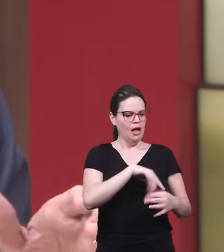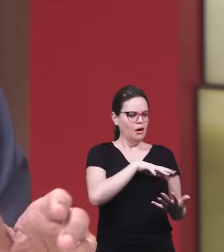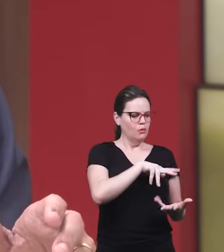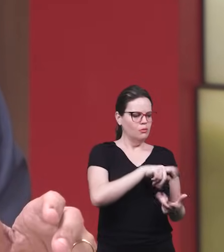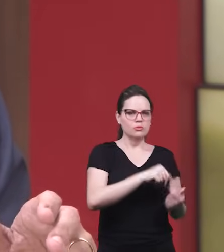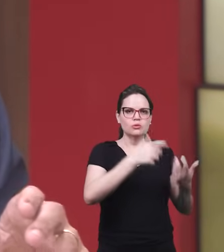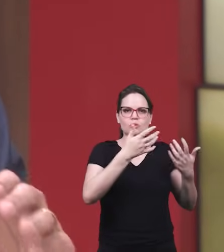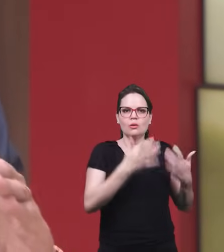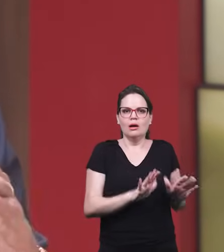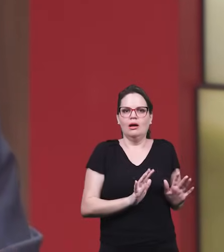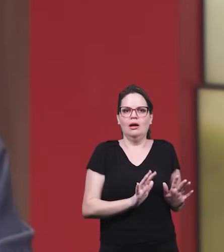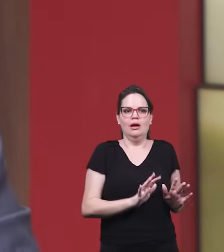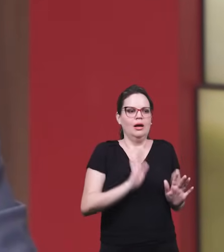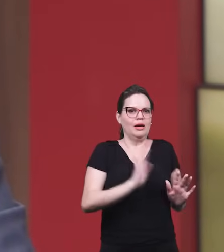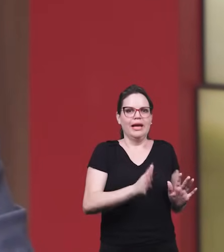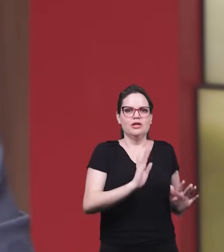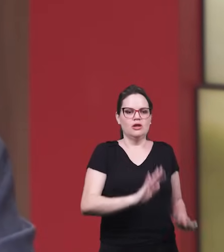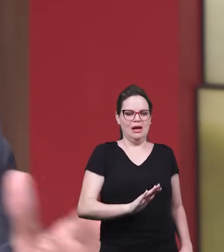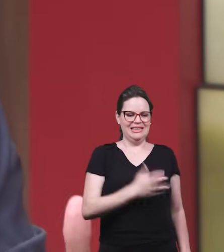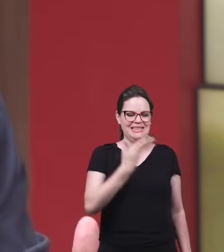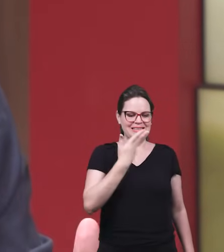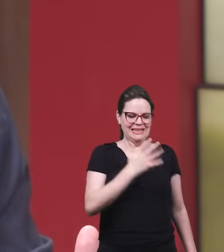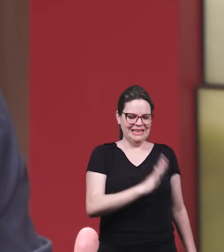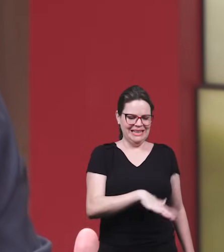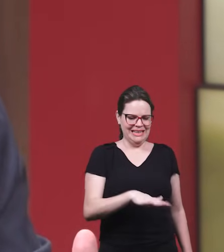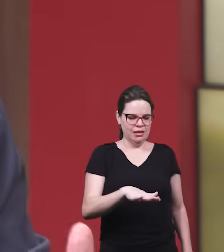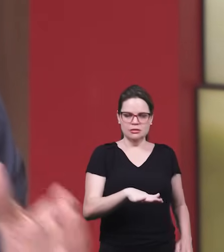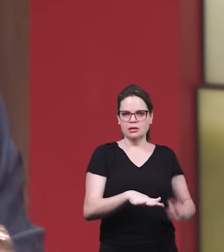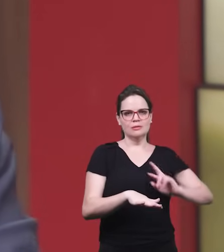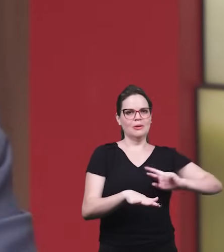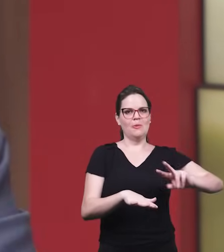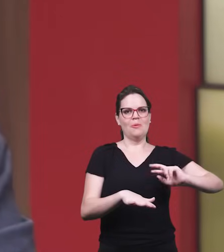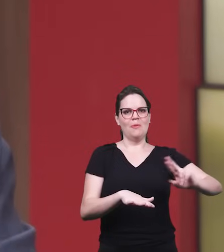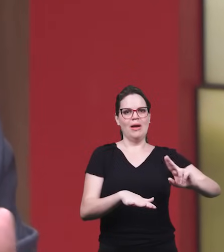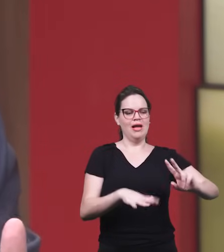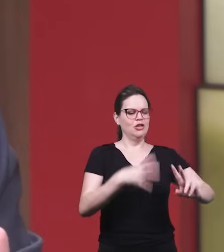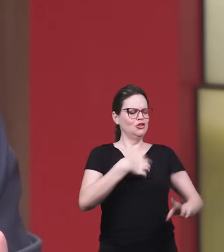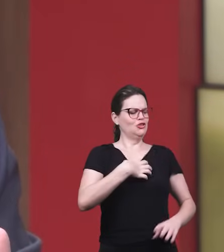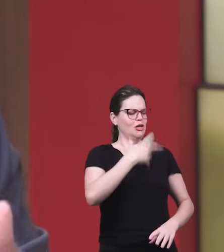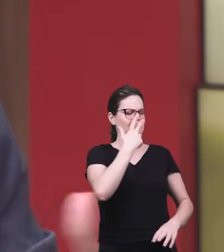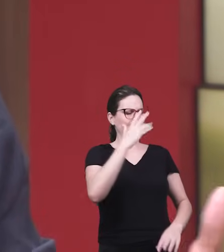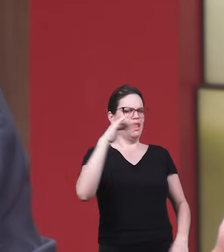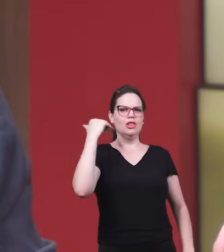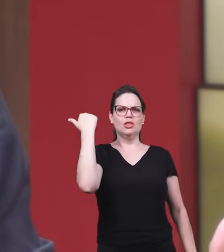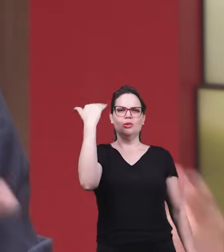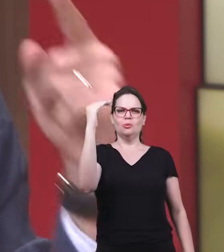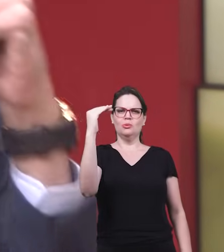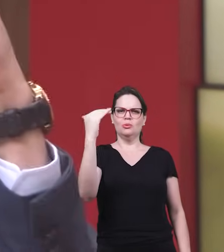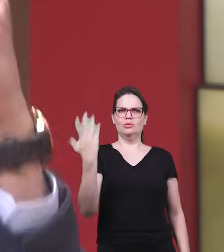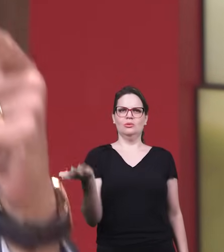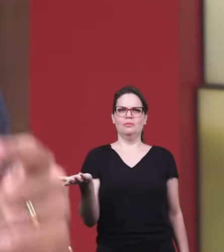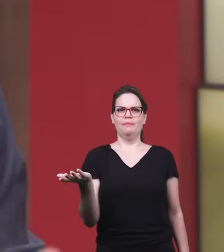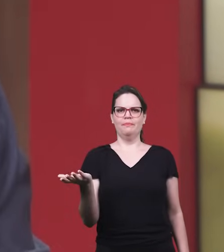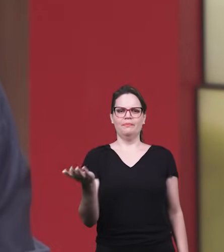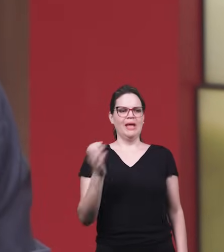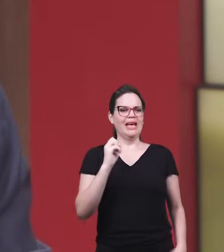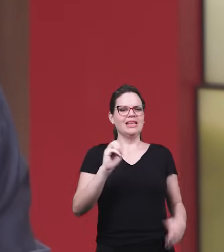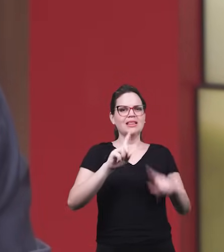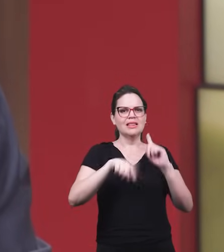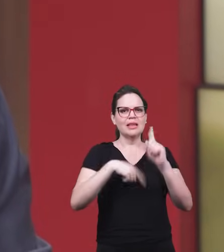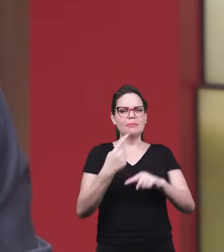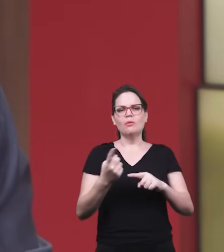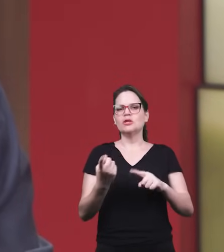fases. Então, hoje, os adolescentes, os jovens, eles são adolescentes, os adolescentes são crianças, a idade mental.